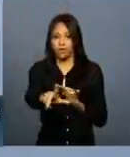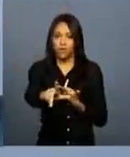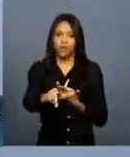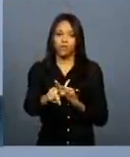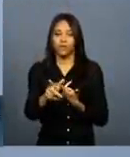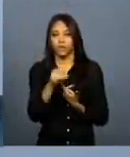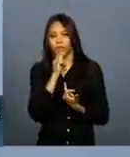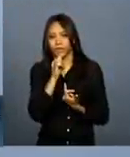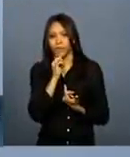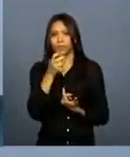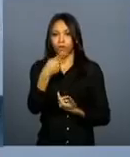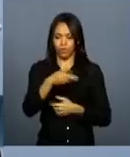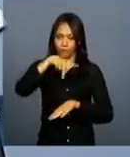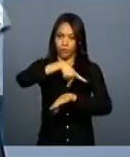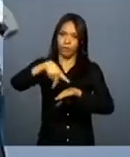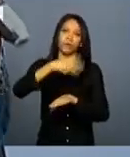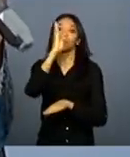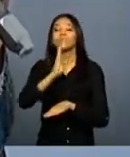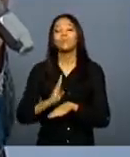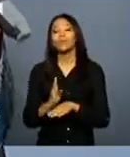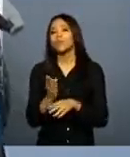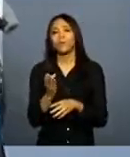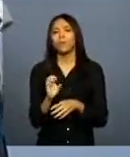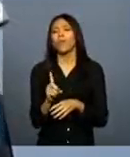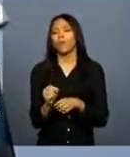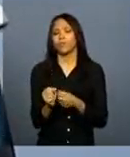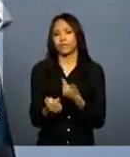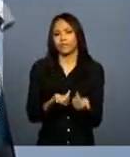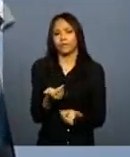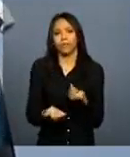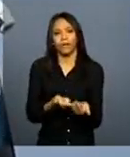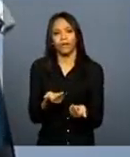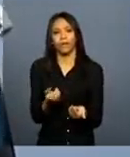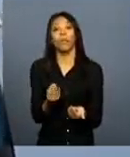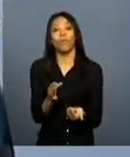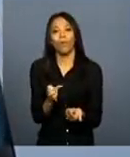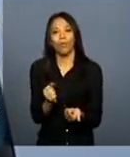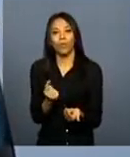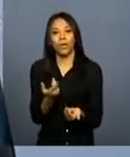como o Estado brasileiro atua, de um lado, para defender